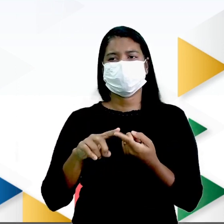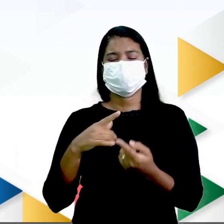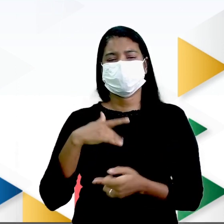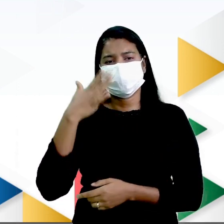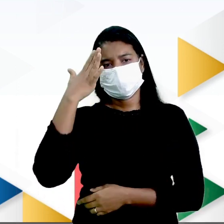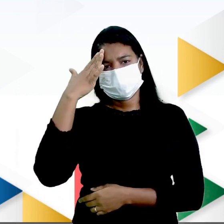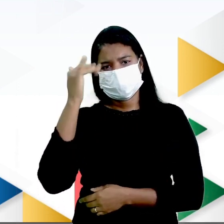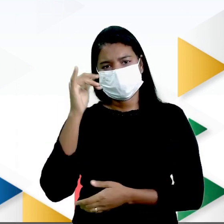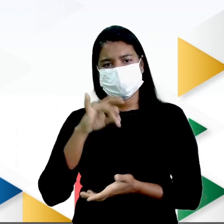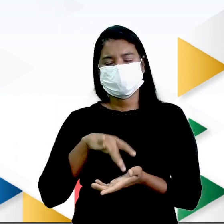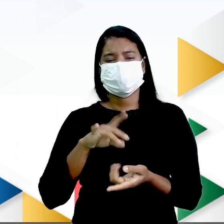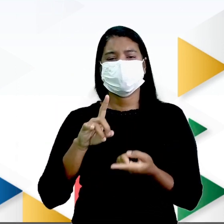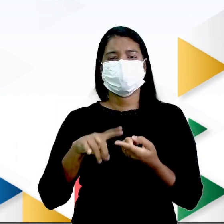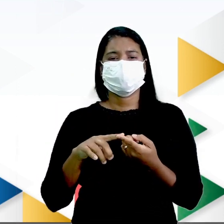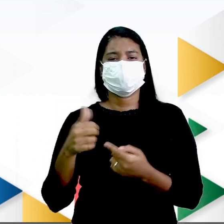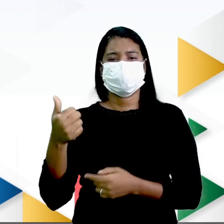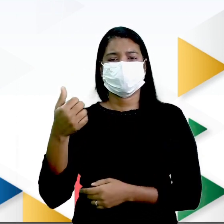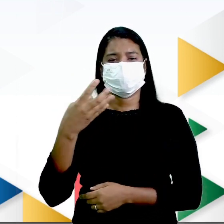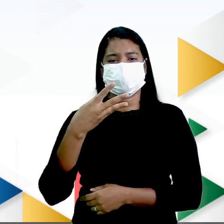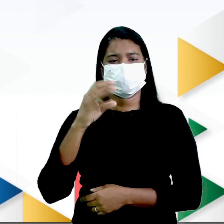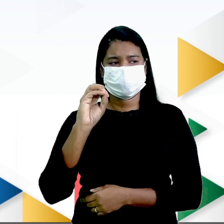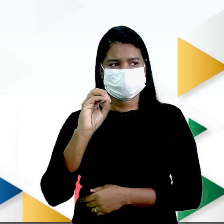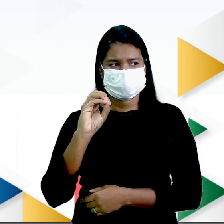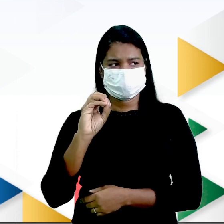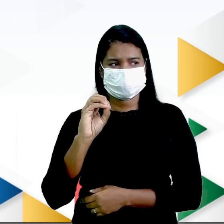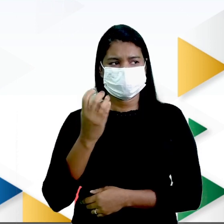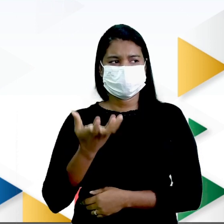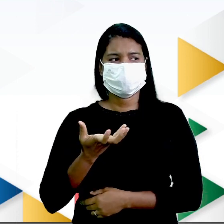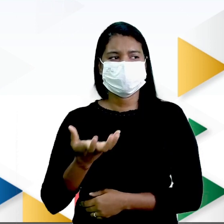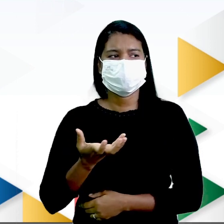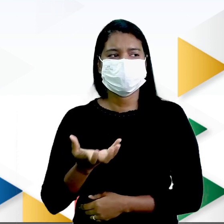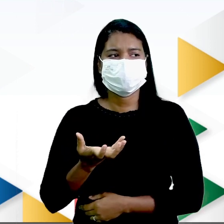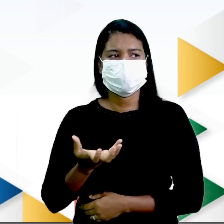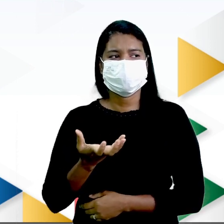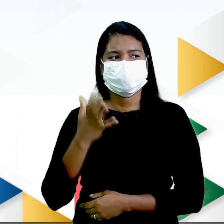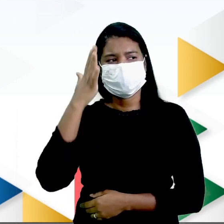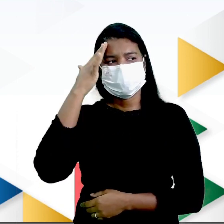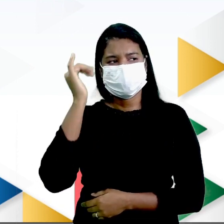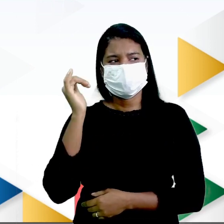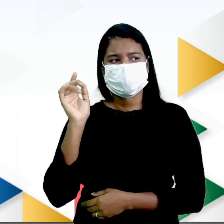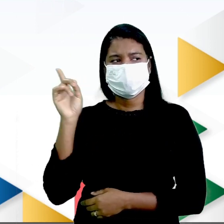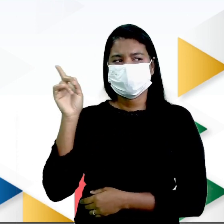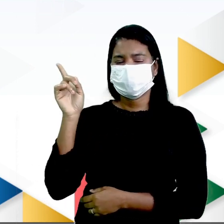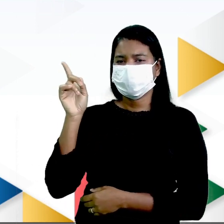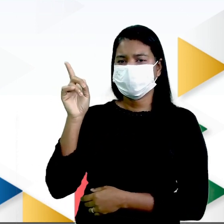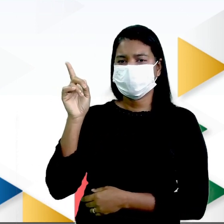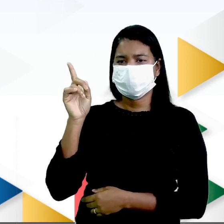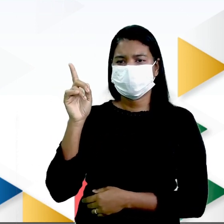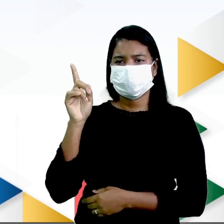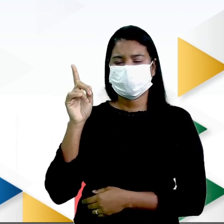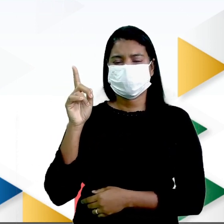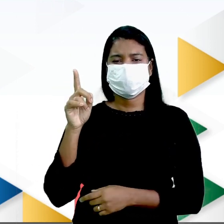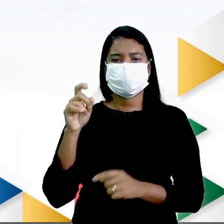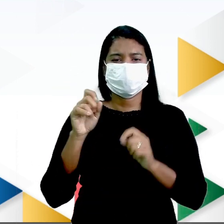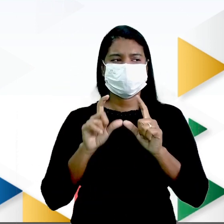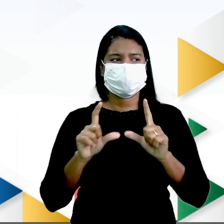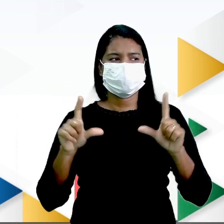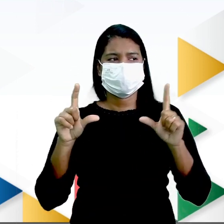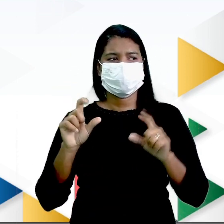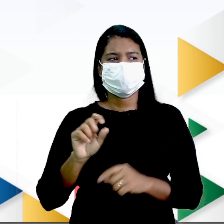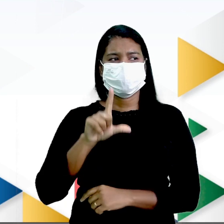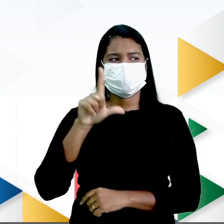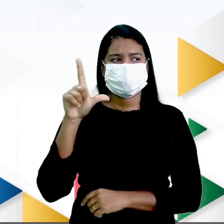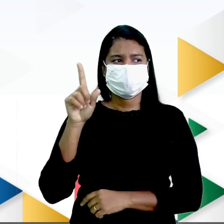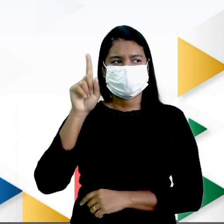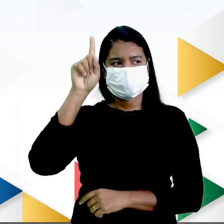dos ângulos internos dá 140. Então, eu quero saber qual é esse ângulo aí azul, ó, que você está vendo na imagem, bem na cabeça de